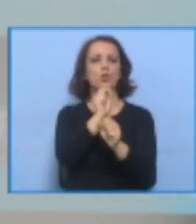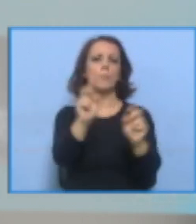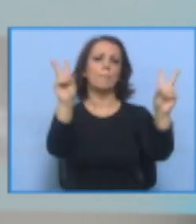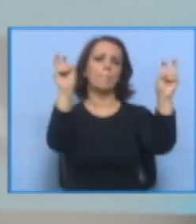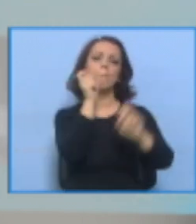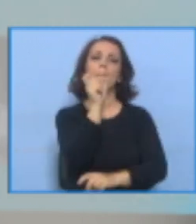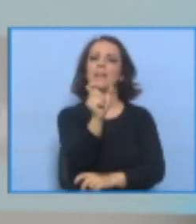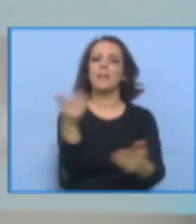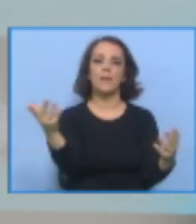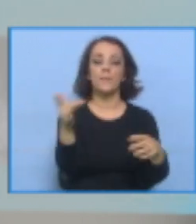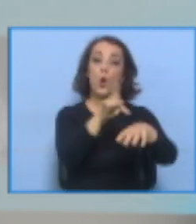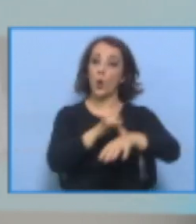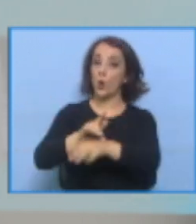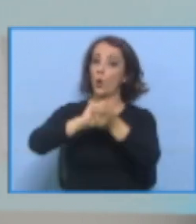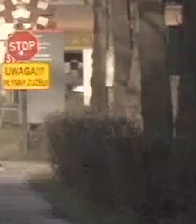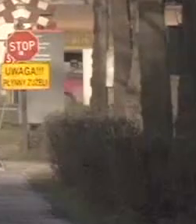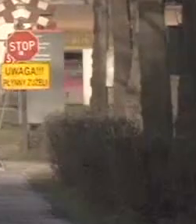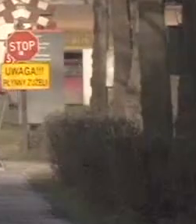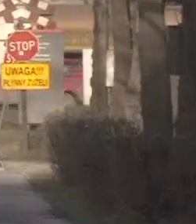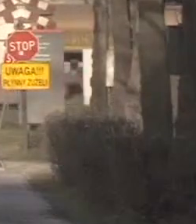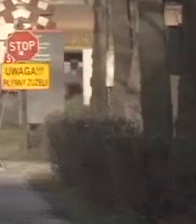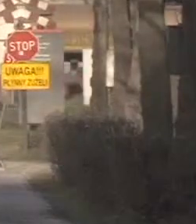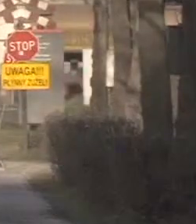uma palavra: uberização.